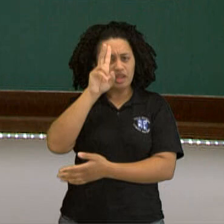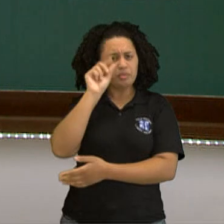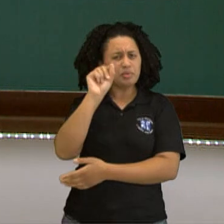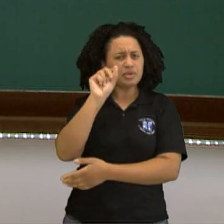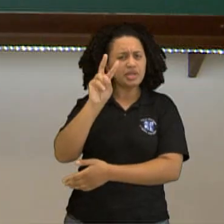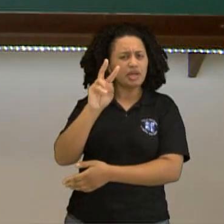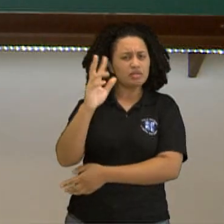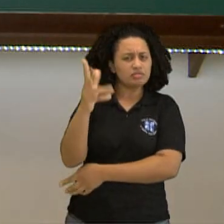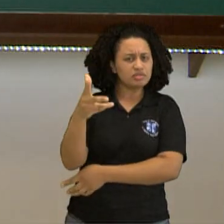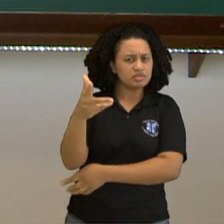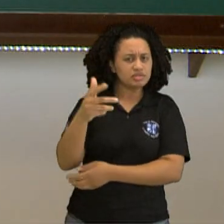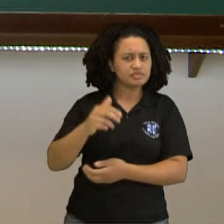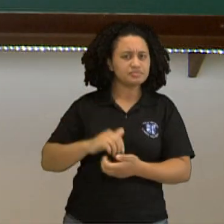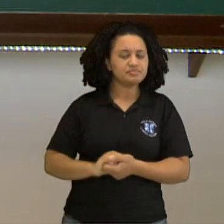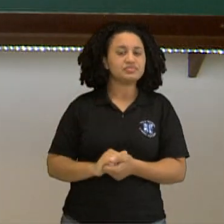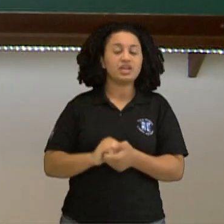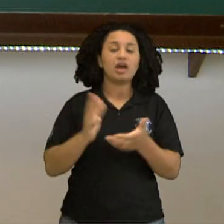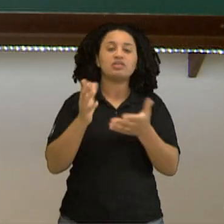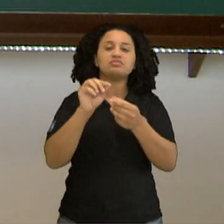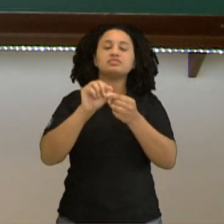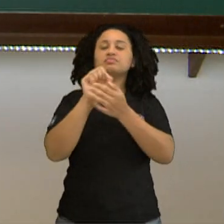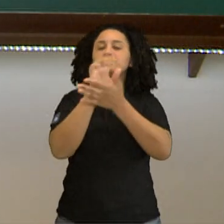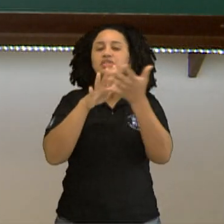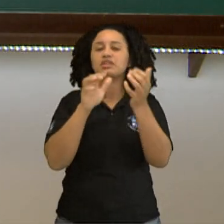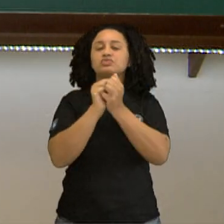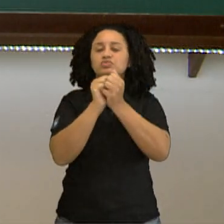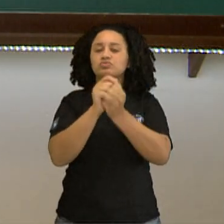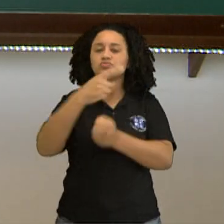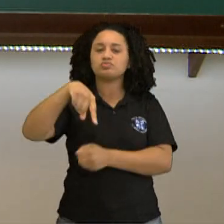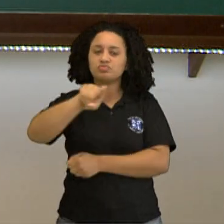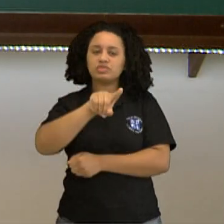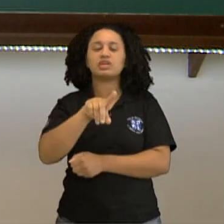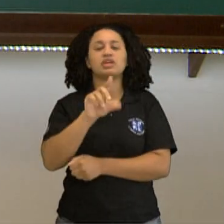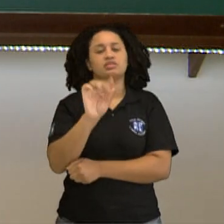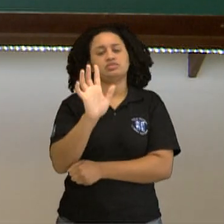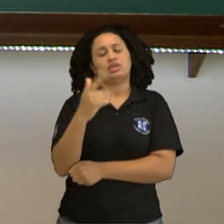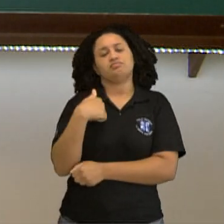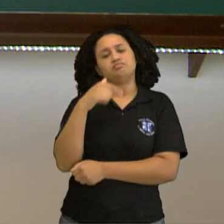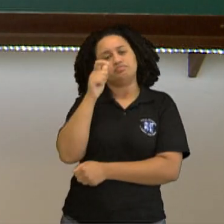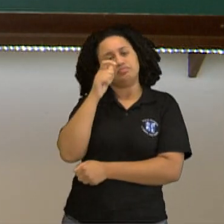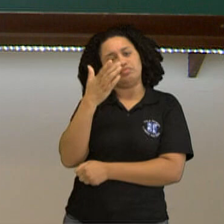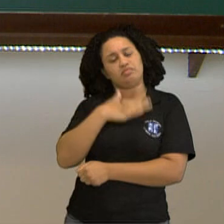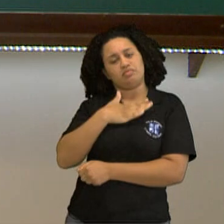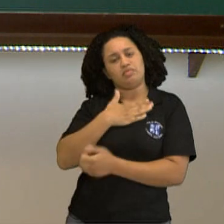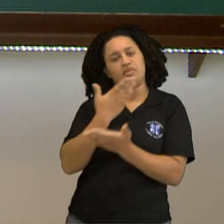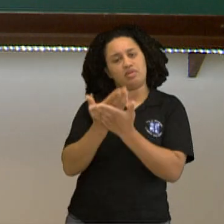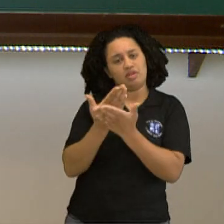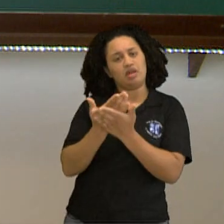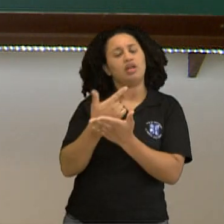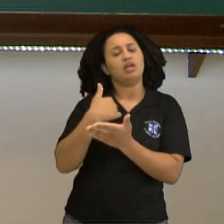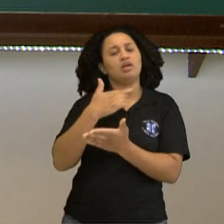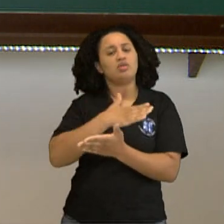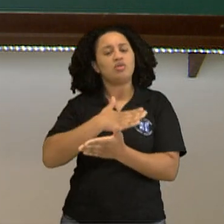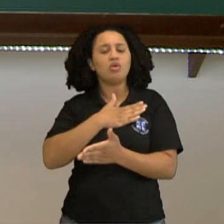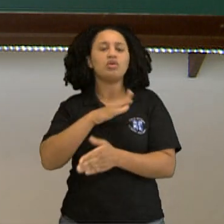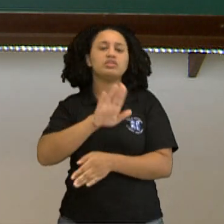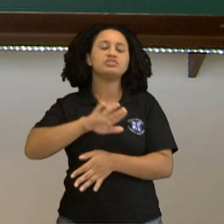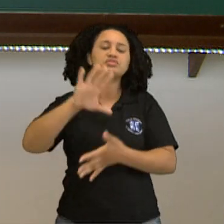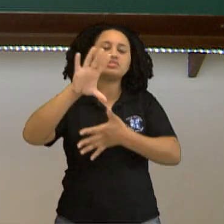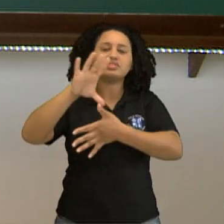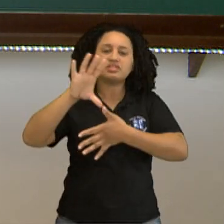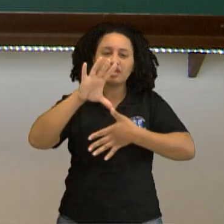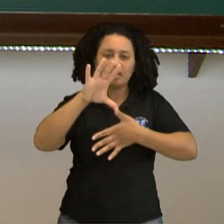velocidade? Eu vou fazer um exercício aqui com vocês, certo? Quem já assistiu minhas aulas sabe que normalmente eu gosto de utilizar bastante o Google